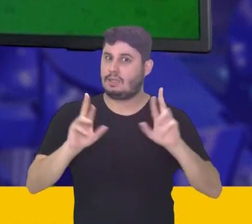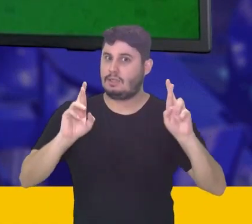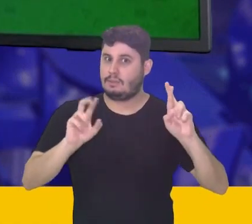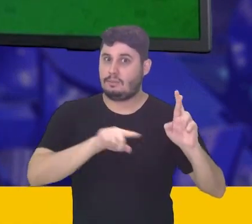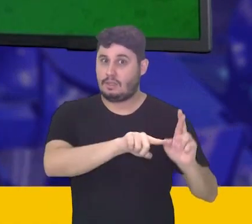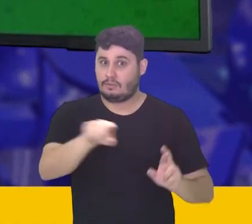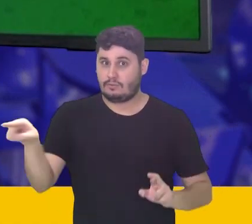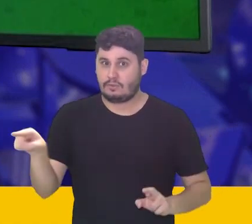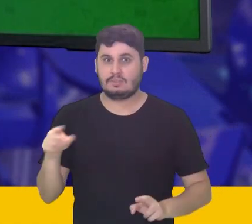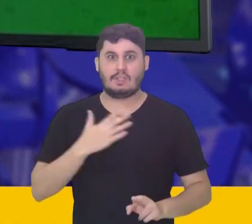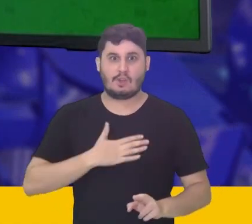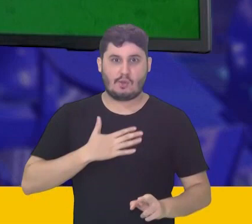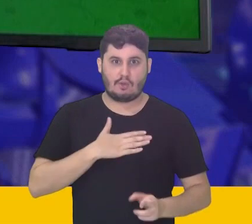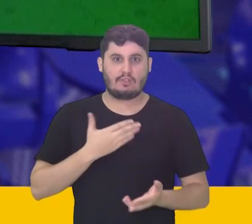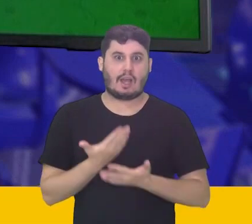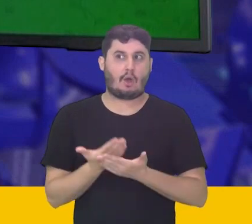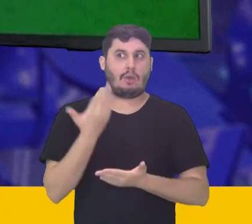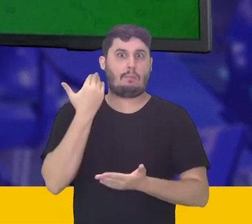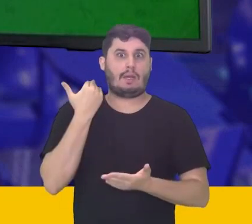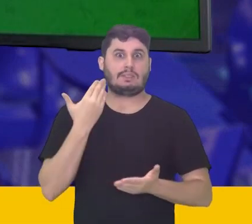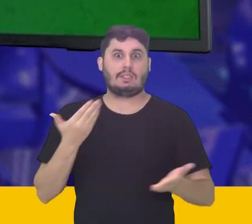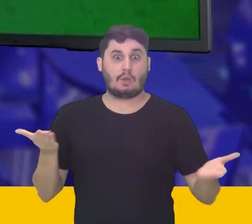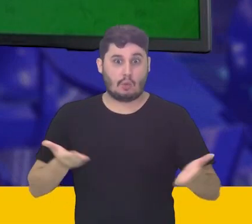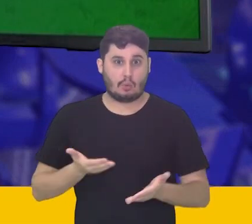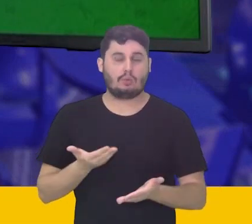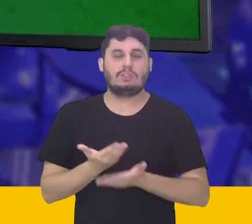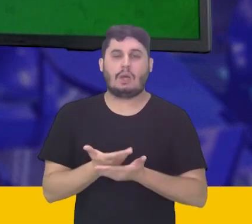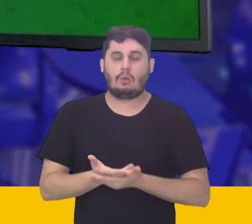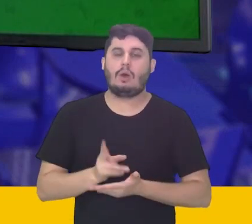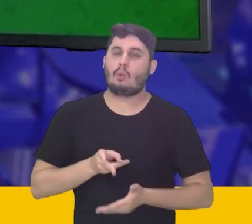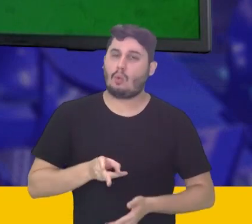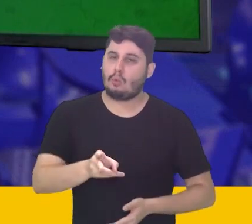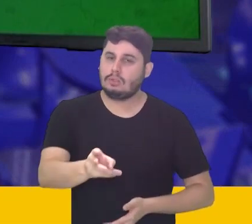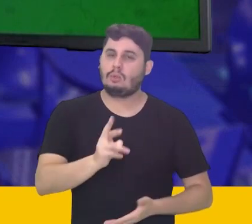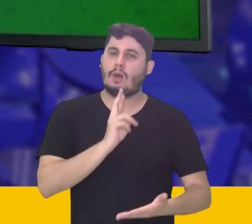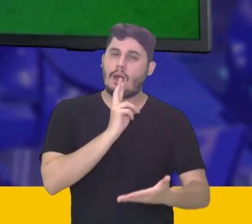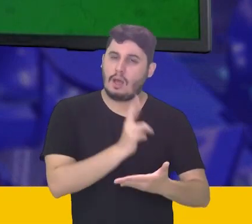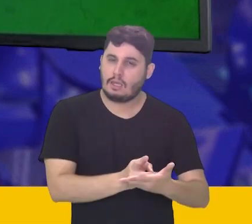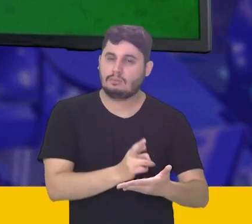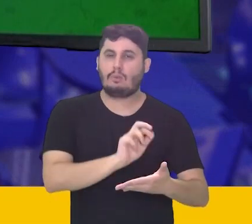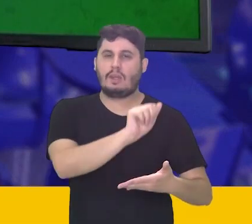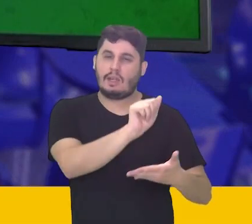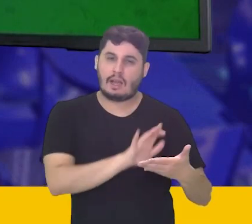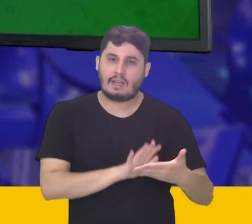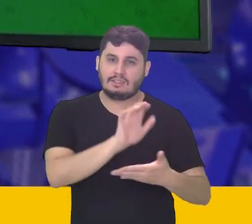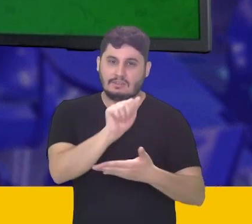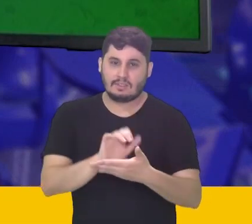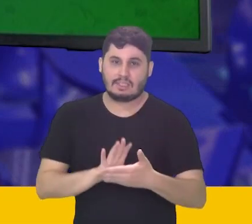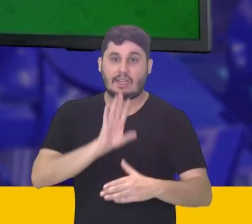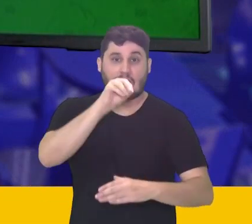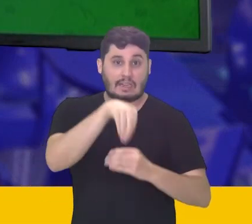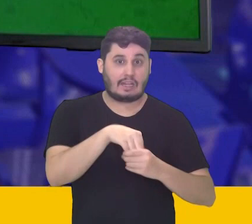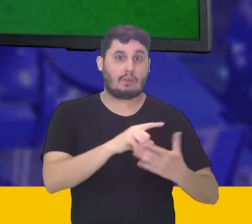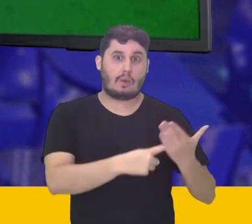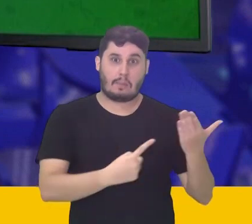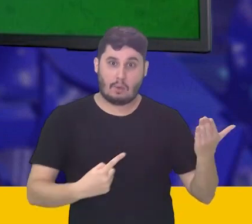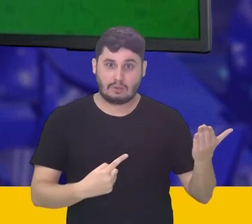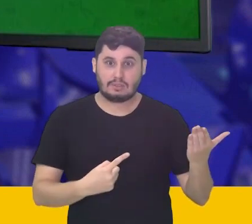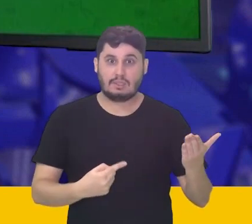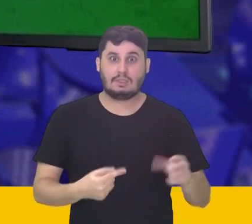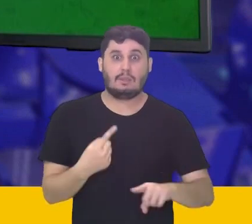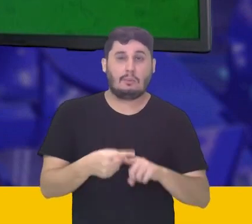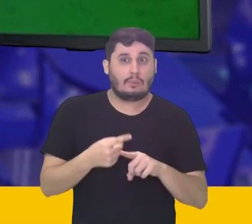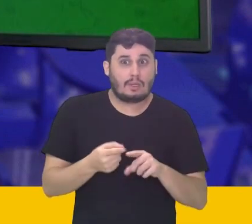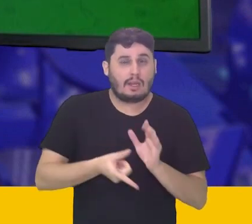que vocês tenham gostado da aula passada e nesta aula continuaremos corrigindo e revisando as atividades da nossa querida apostila, que